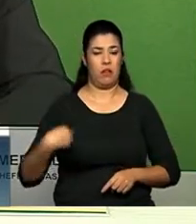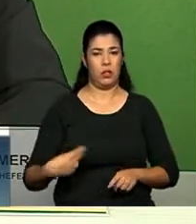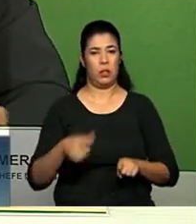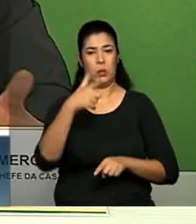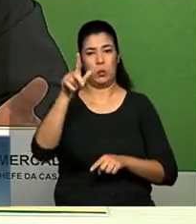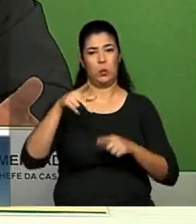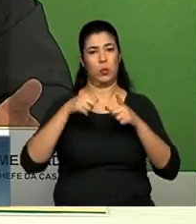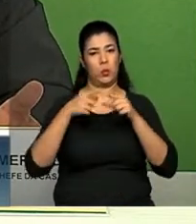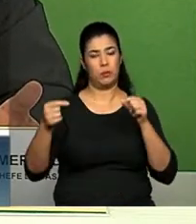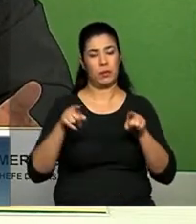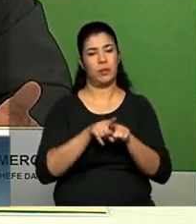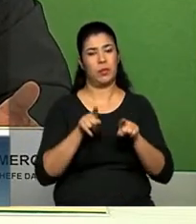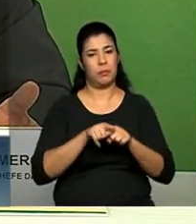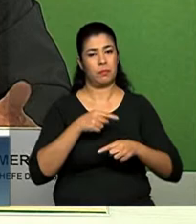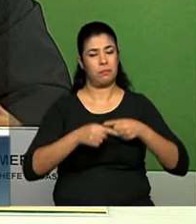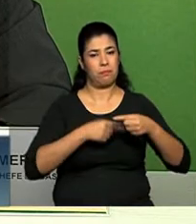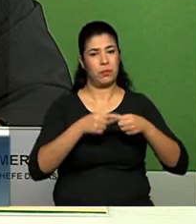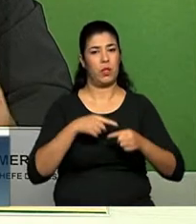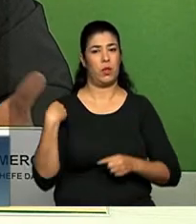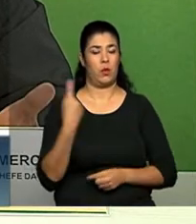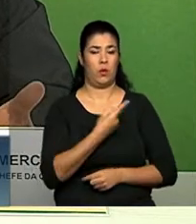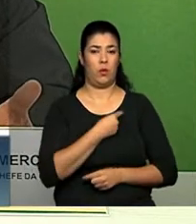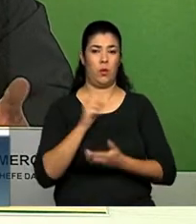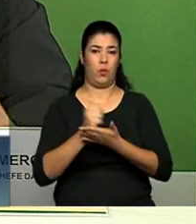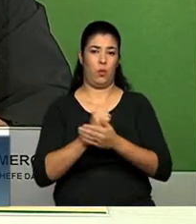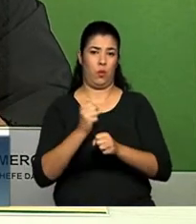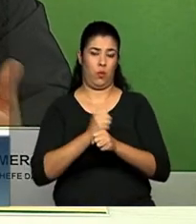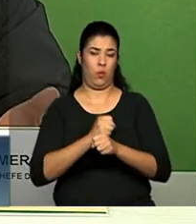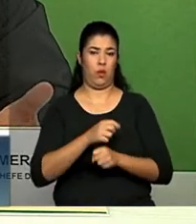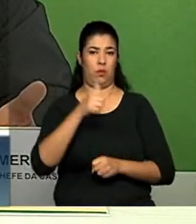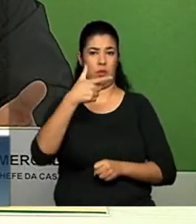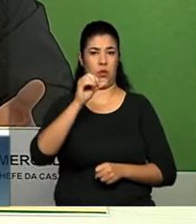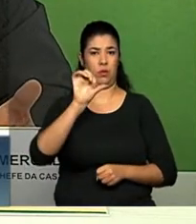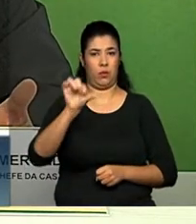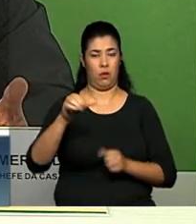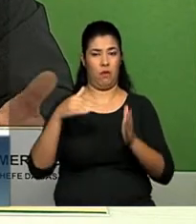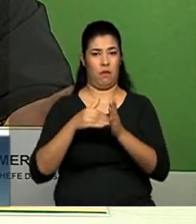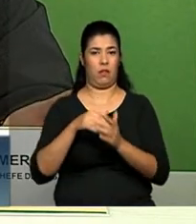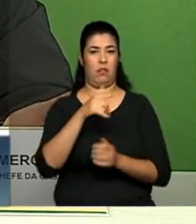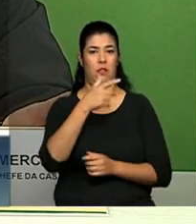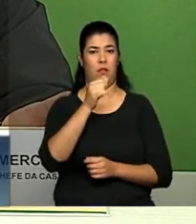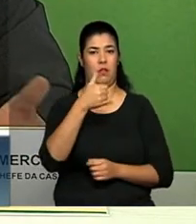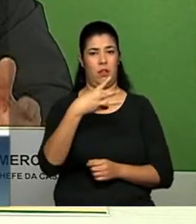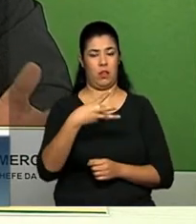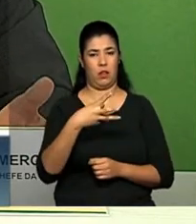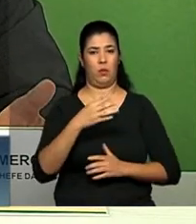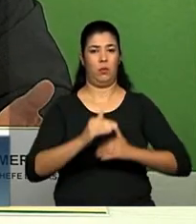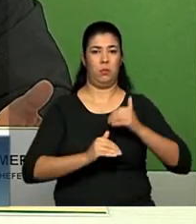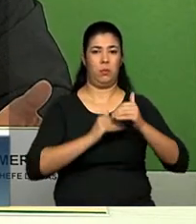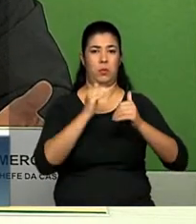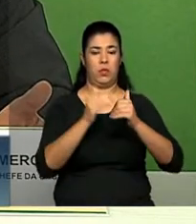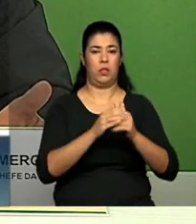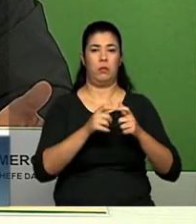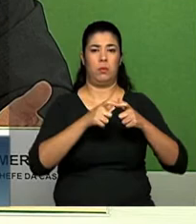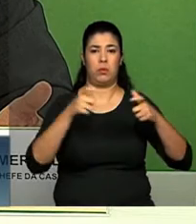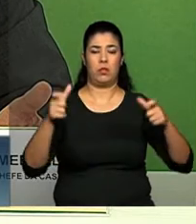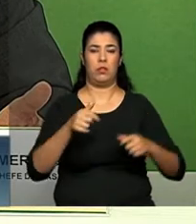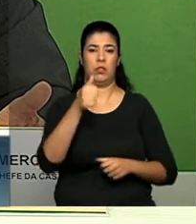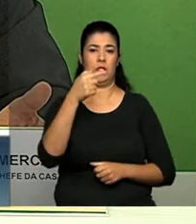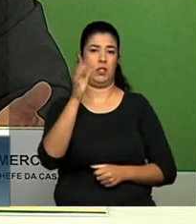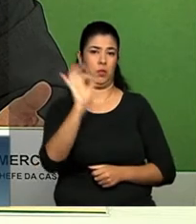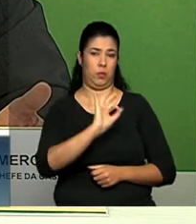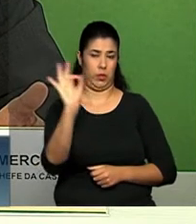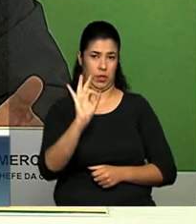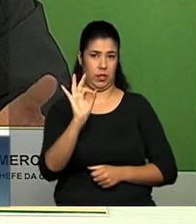desde 2009 até 2014, fez um grande esforço exitoso. Nós crescemos nesse período 17%,